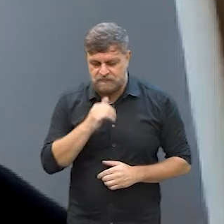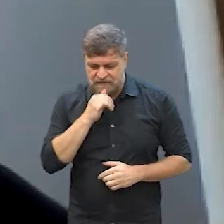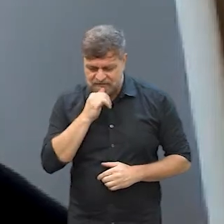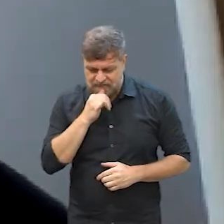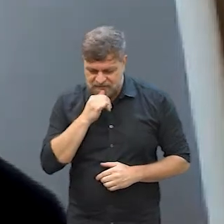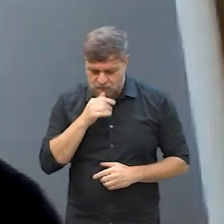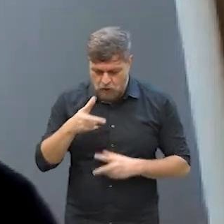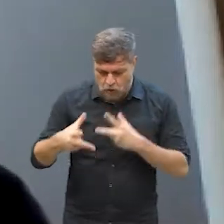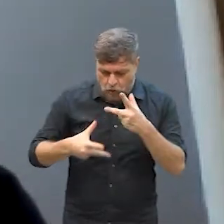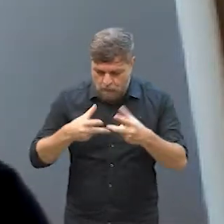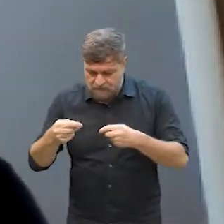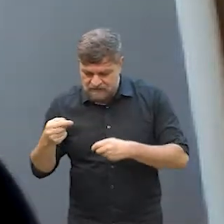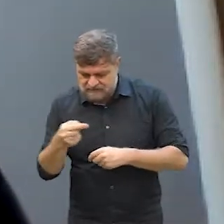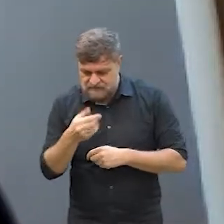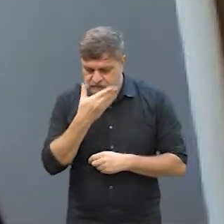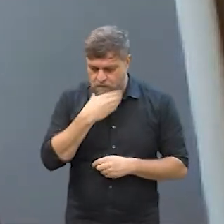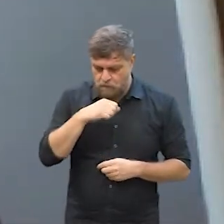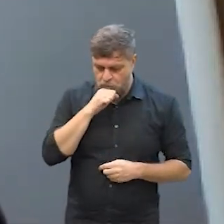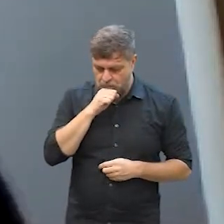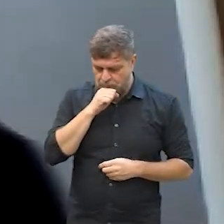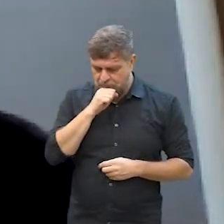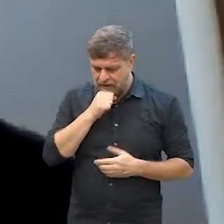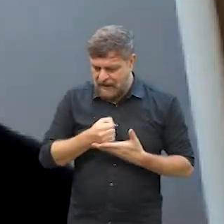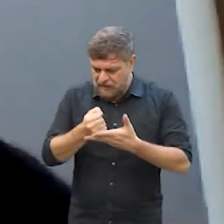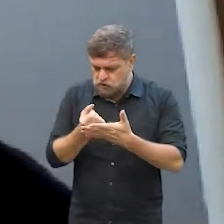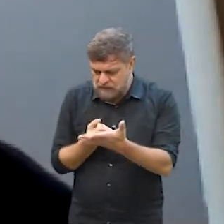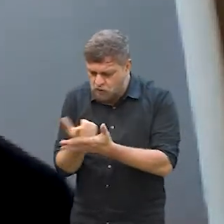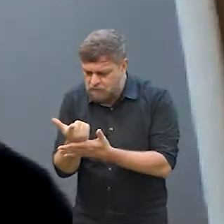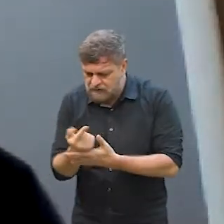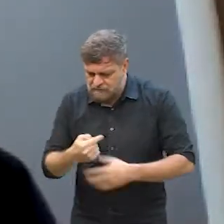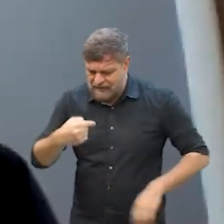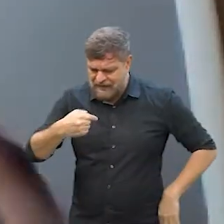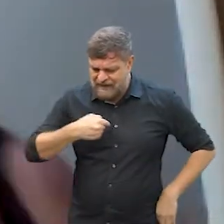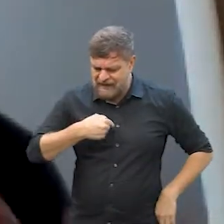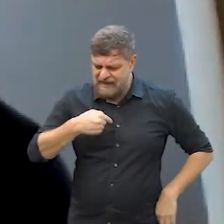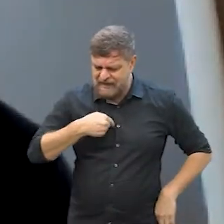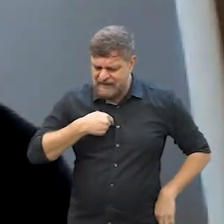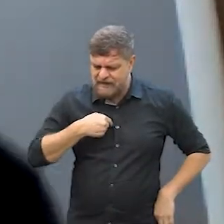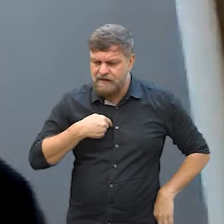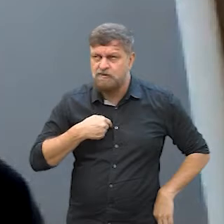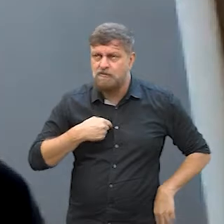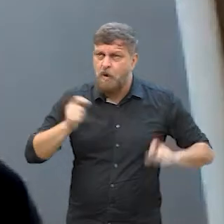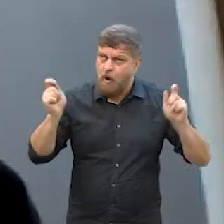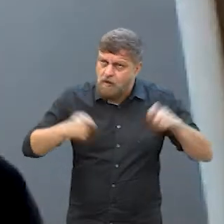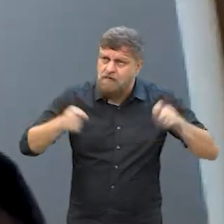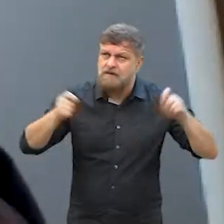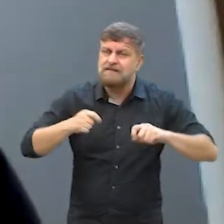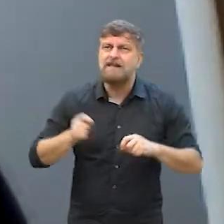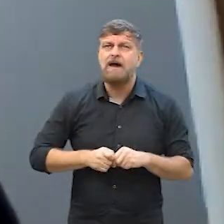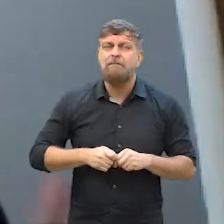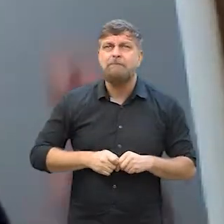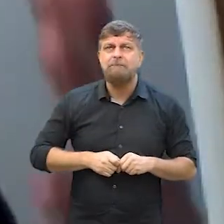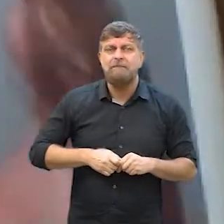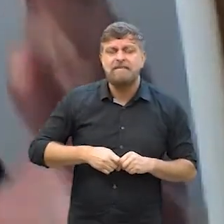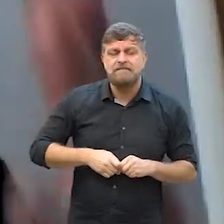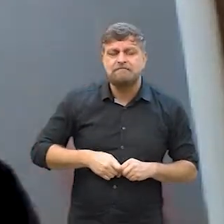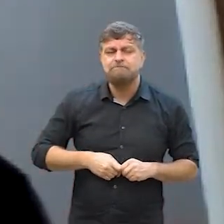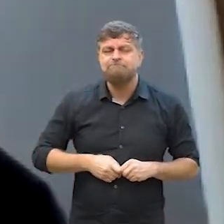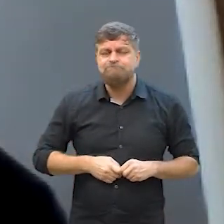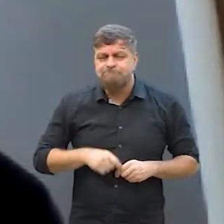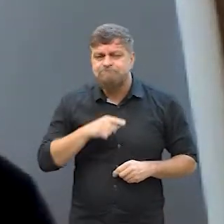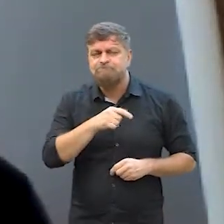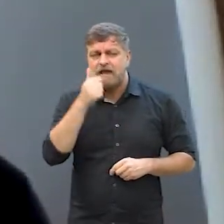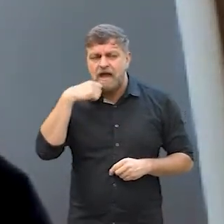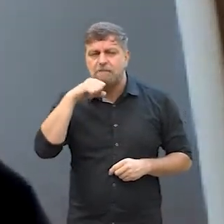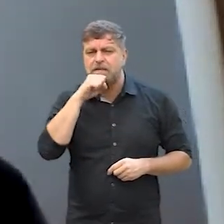sei lá, um presente que meu pai ajudasse a comprar? Tá, podia ser. Mas será que eu não consigo criar alguma coisa que vai ter a cara